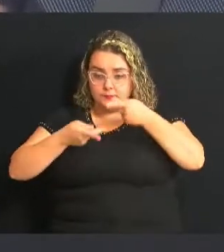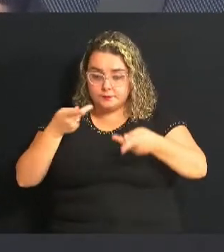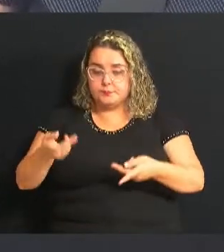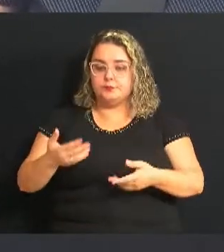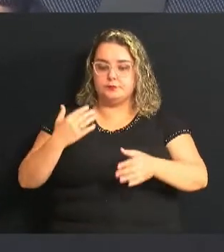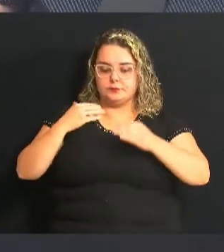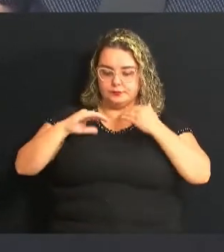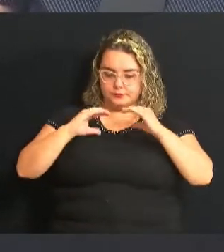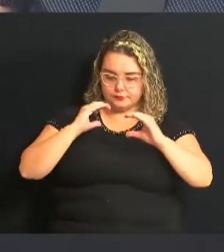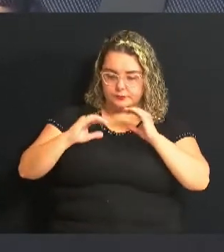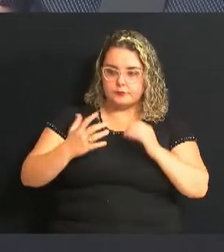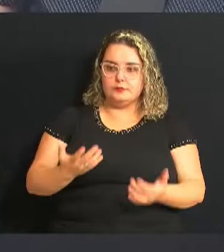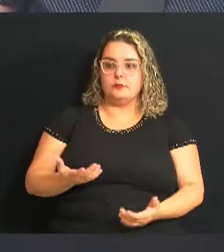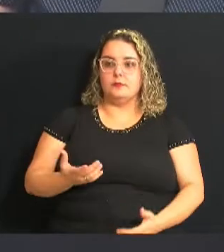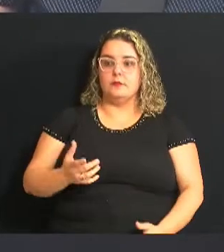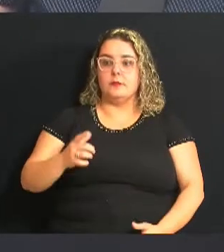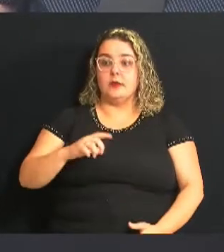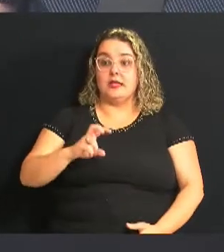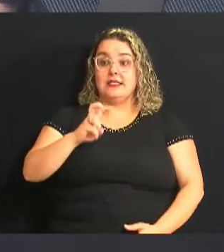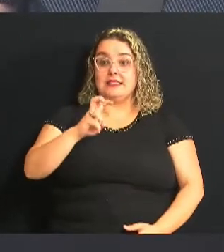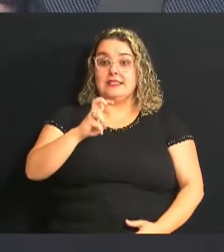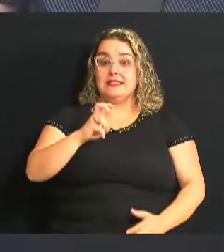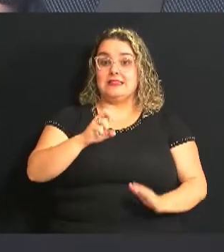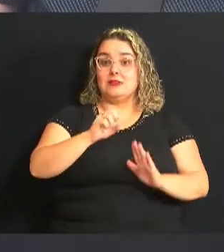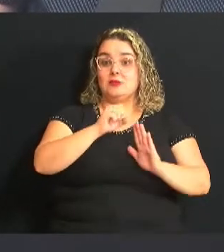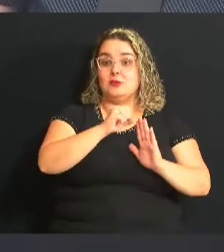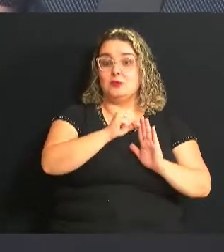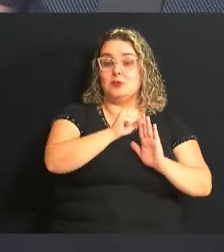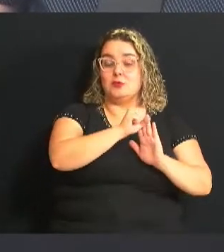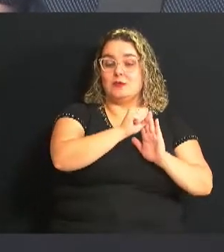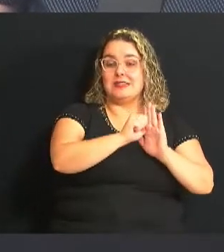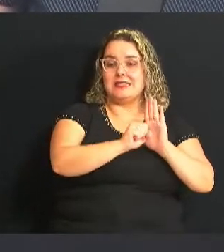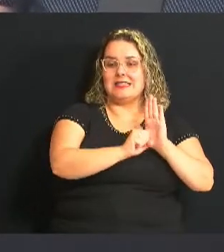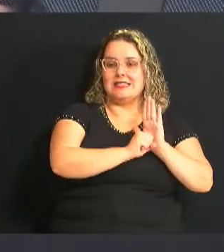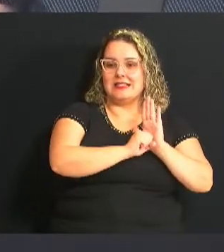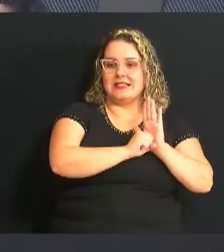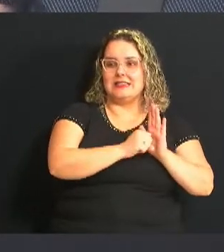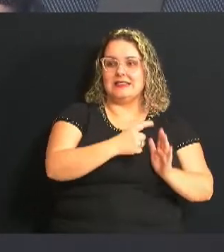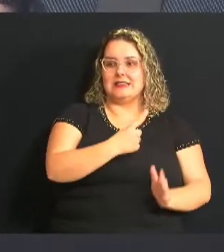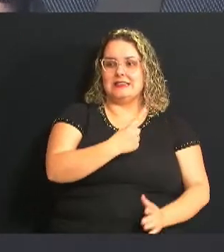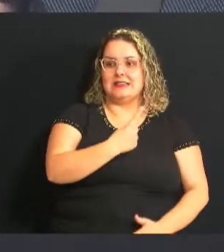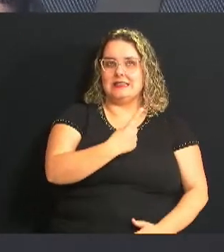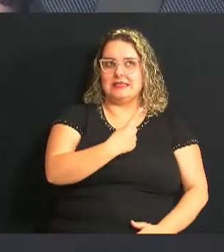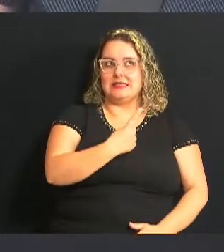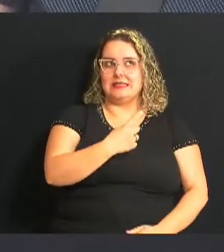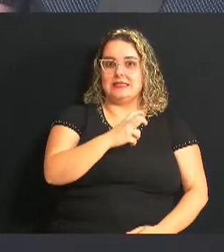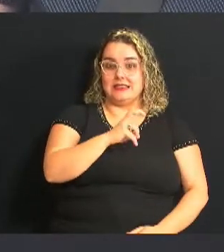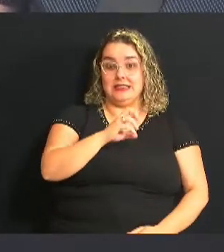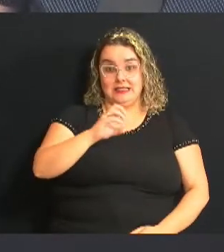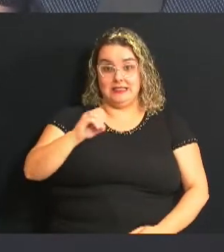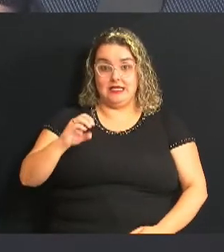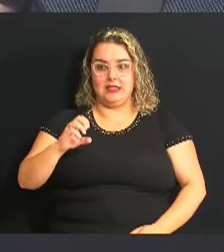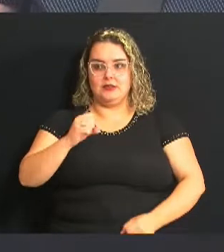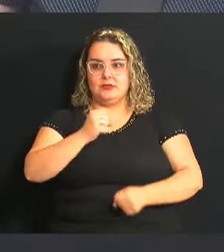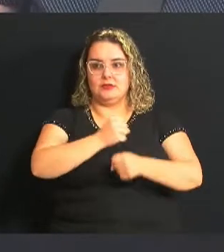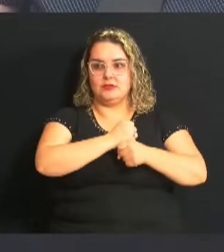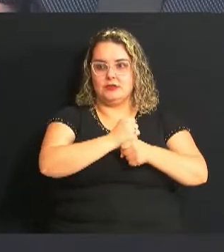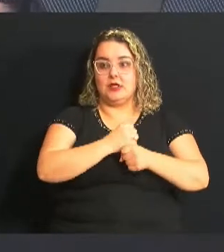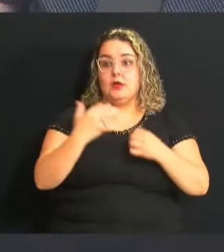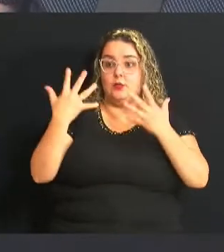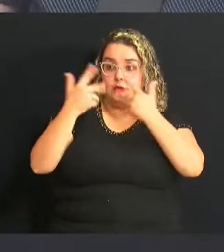cantar tem 5 séculos. É de autoria de Martinho Lutero. E é muito bonito a